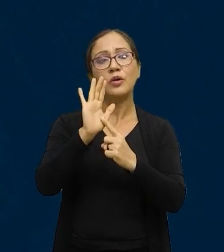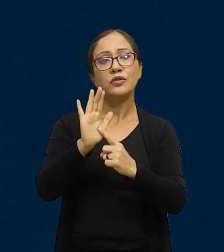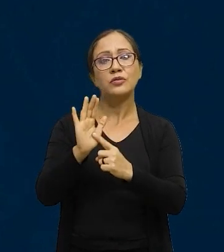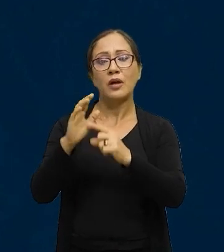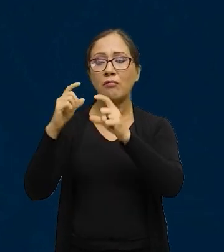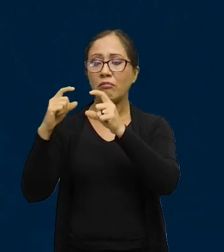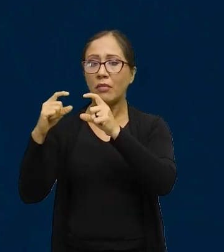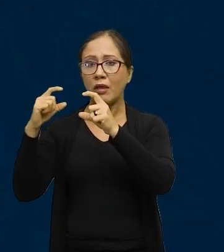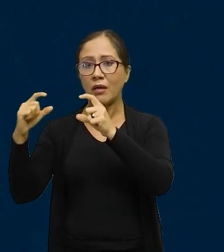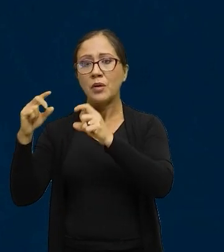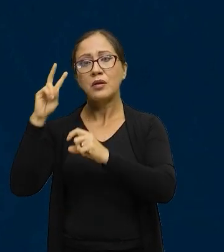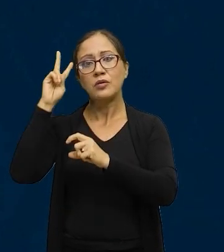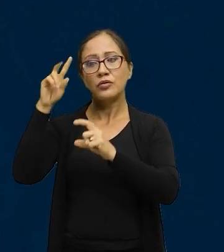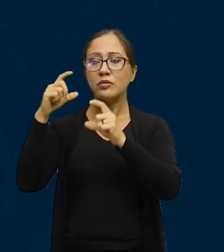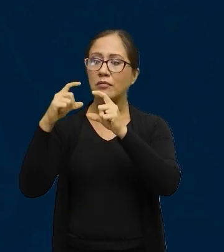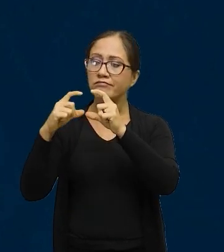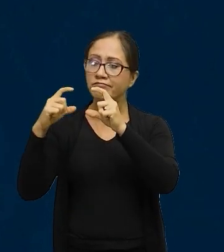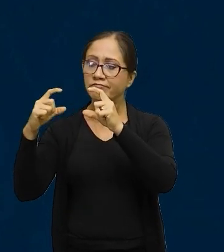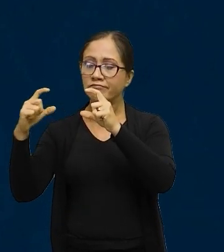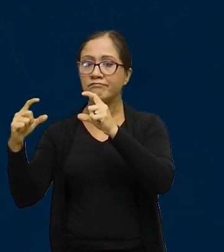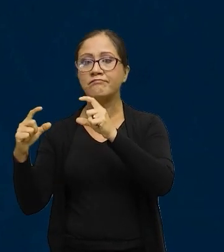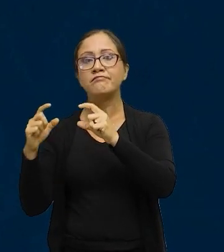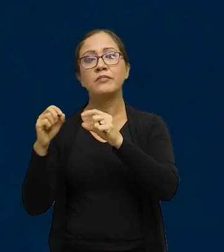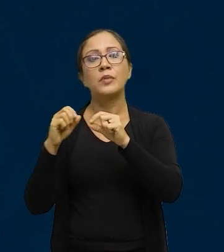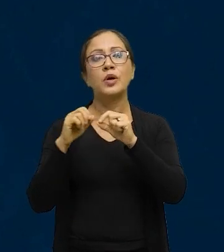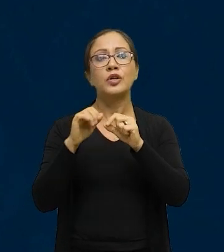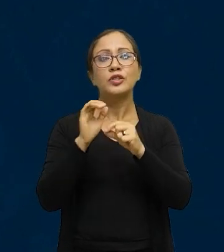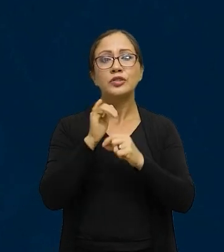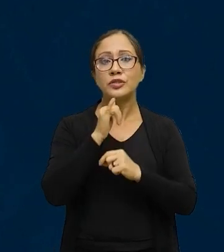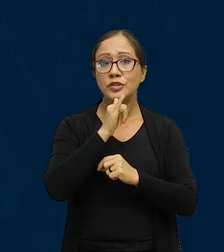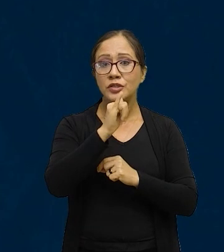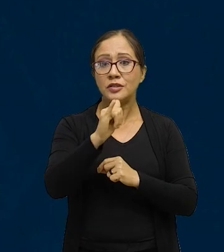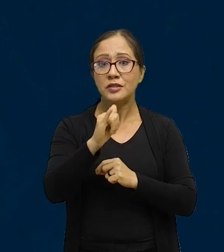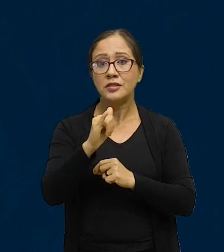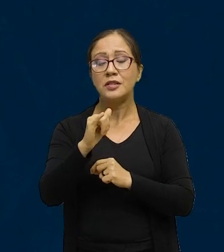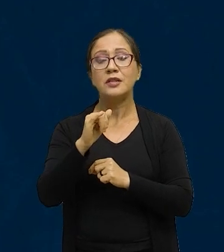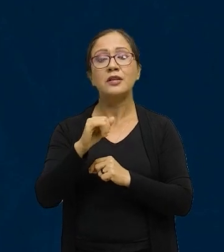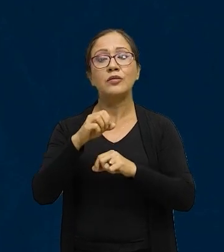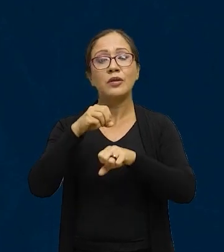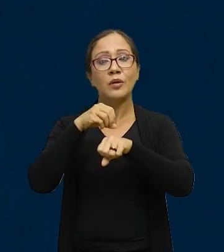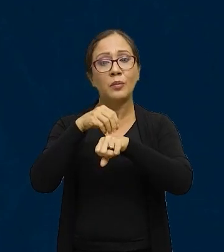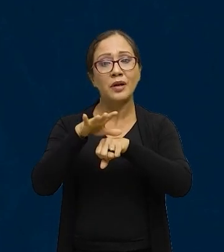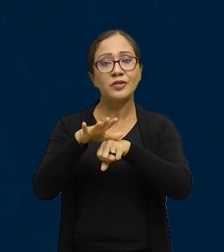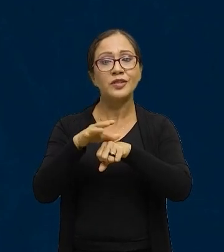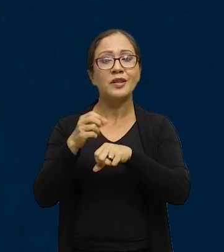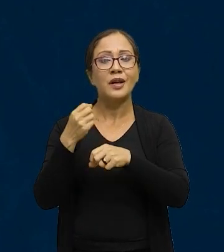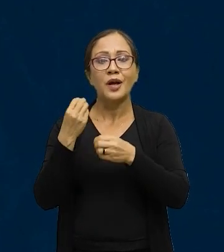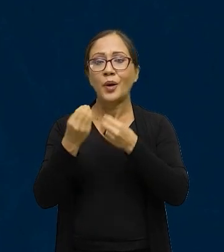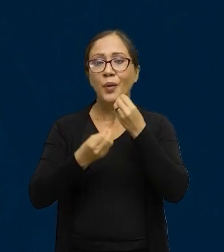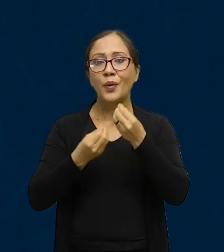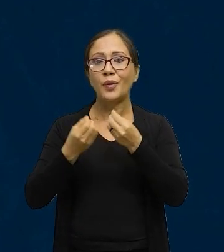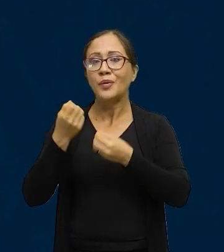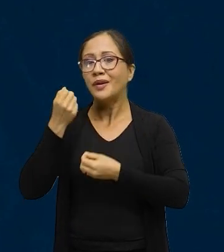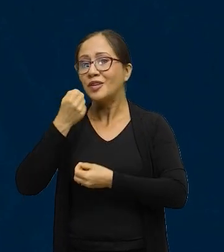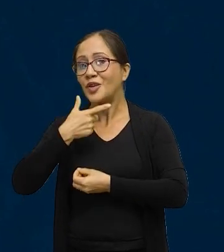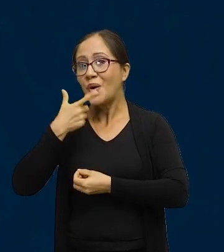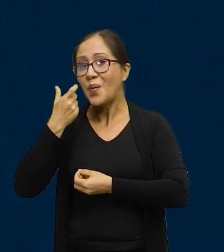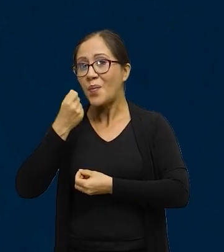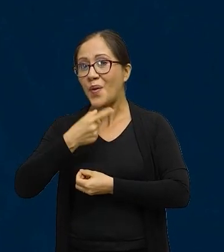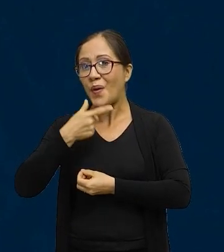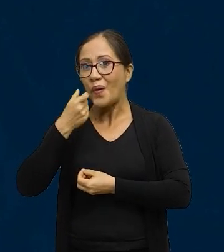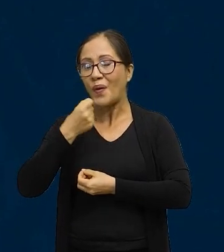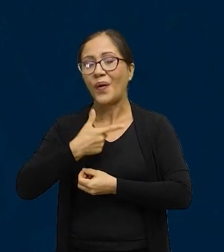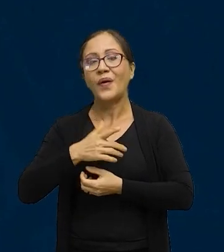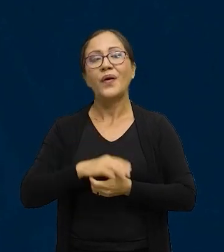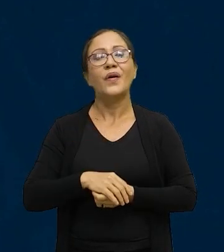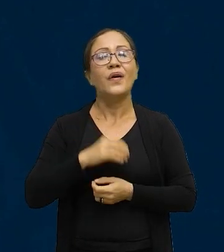segmento de história em quadrinhos pode transmitir uma mensagem com efeito de humor, né? Onde está a graça aí? A